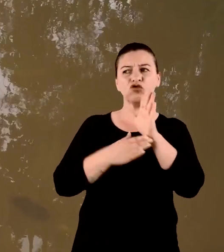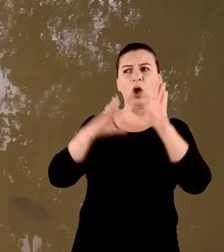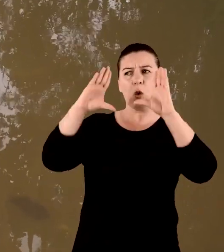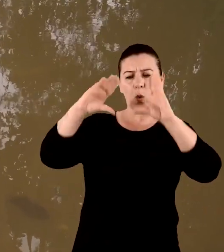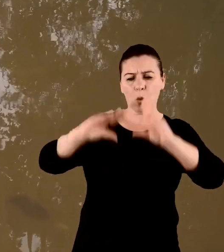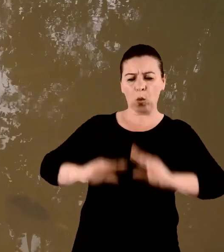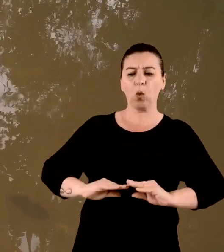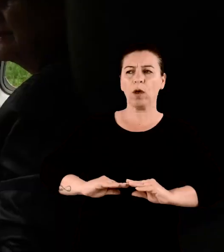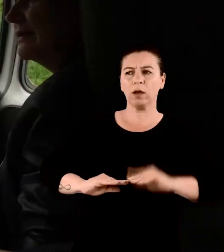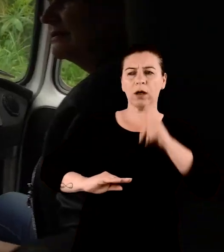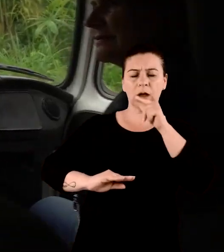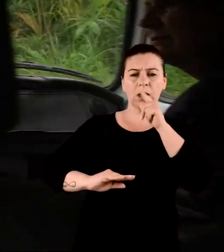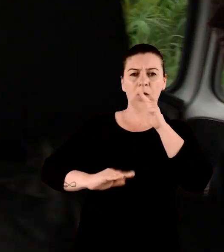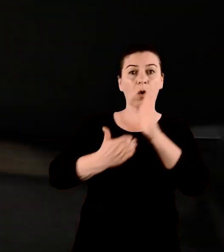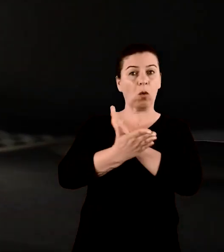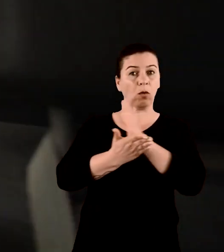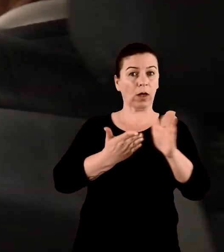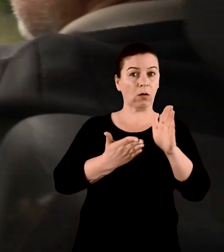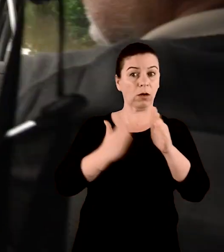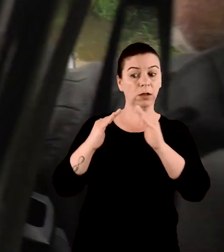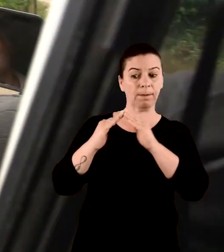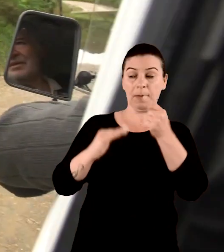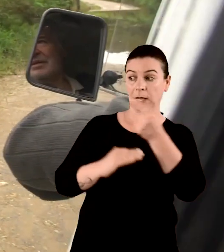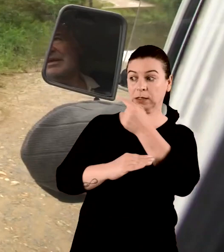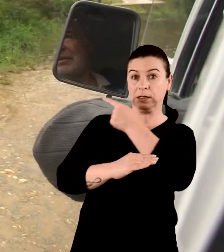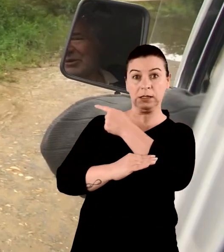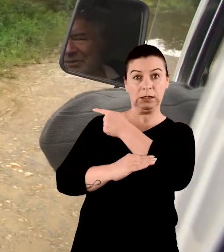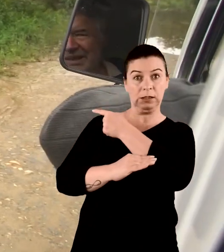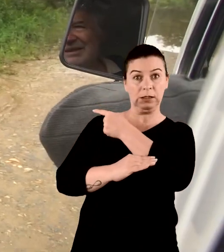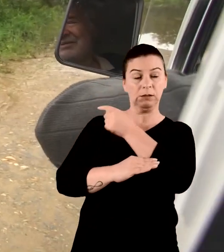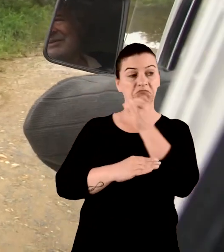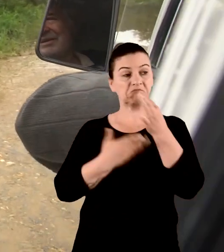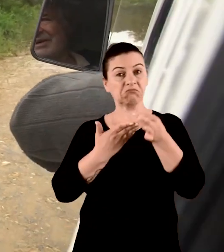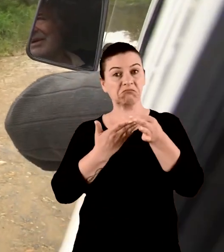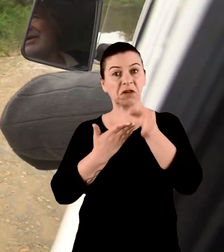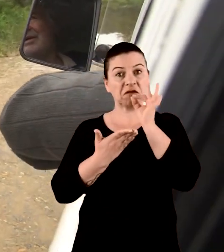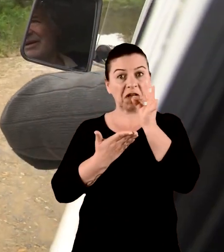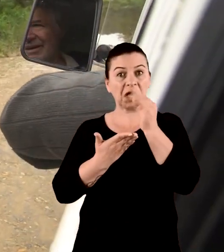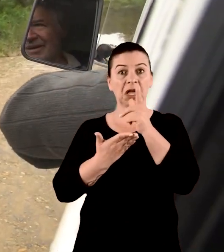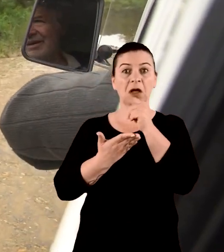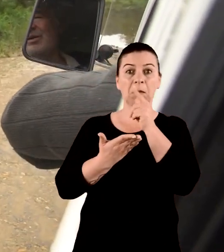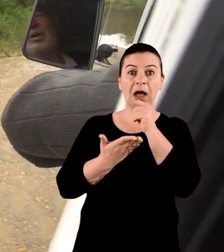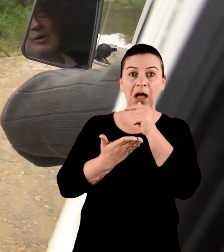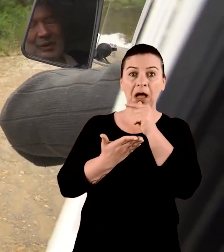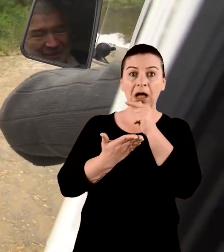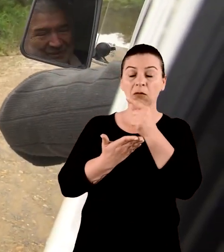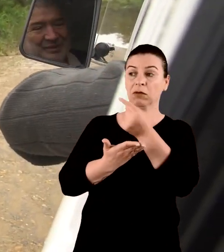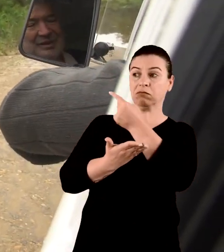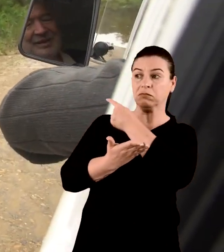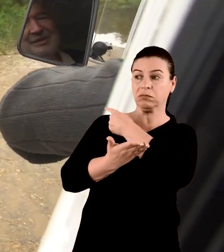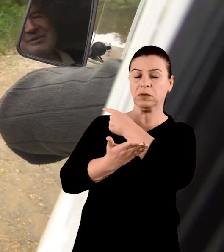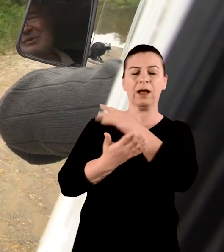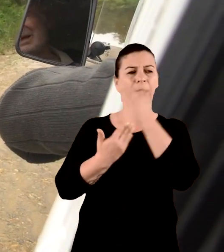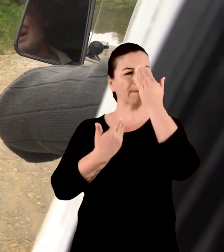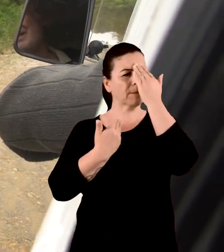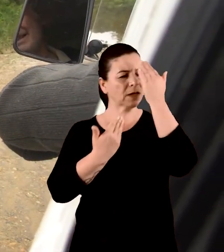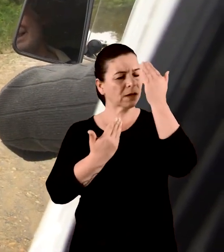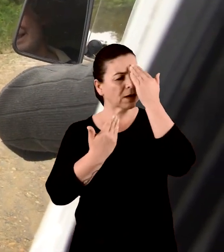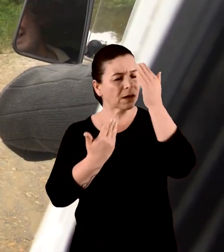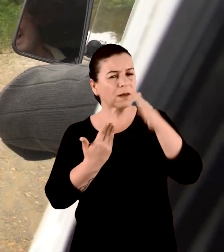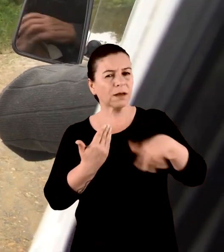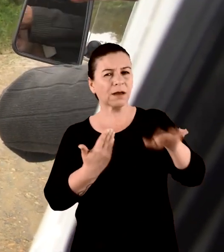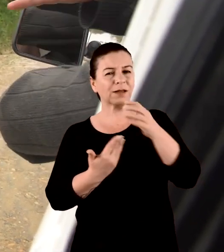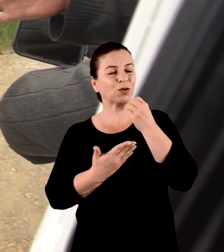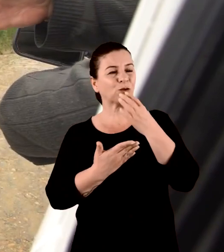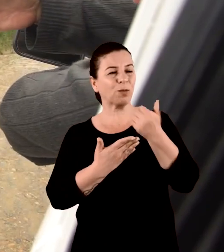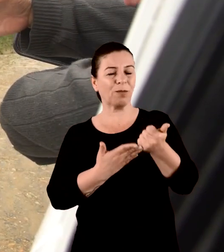já baixa. Tá. Ó, qualquer coisa, eu moro aqui. Tá muito bem. Quiserem uma água, um café, Obrigada. a gente faz lá. Muito obrigado. Muito hein?